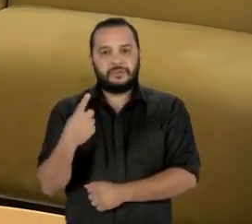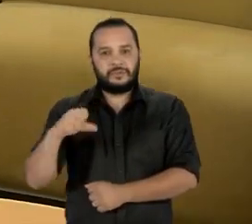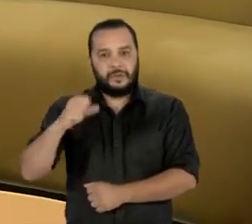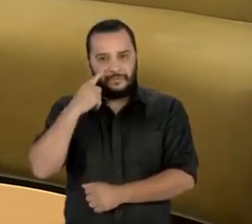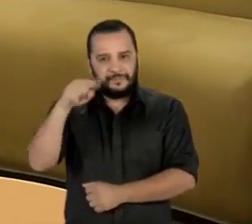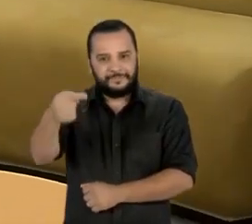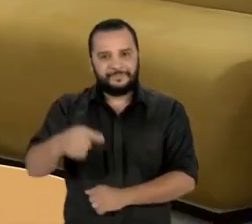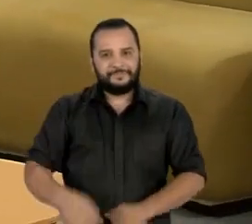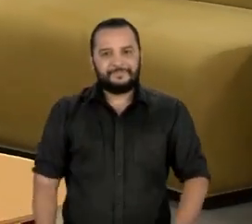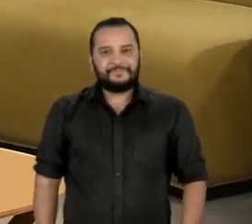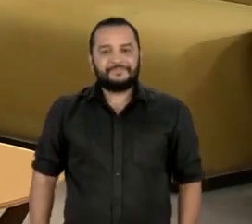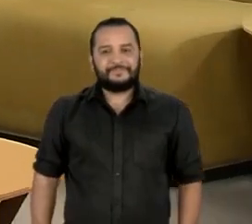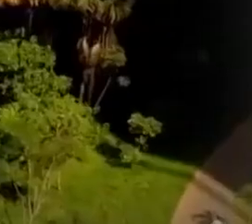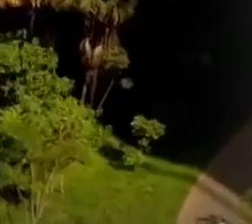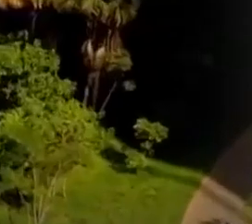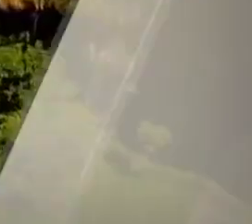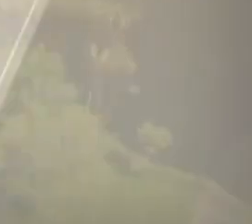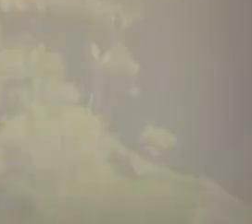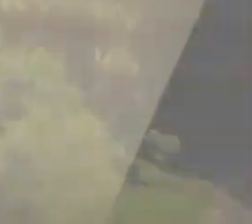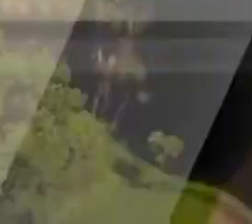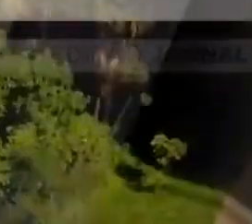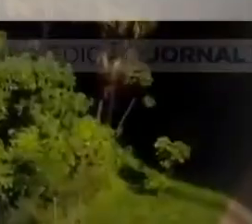já.